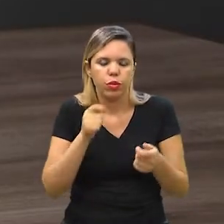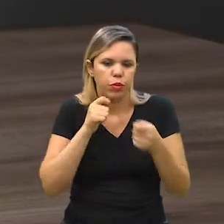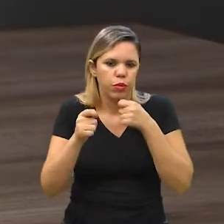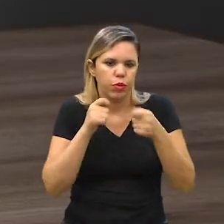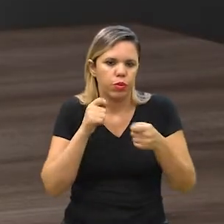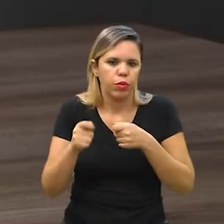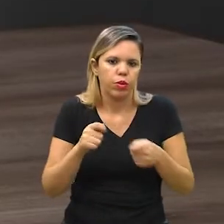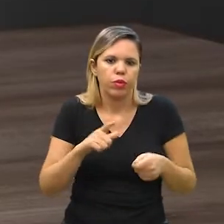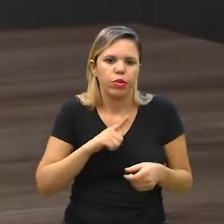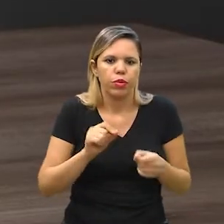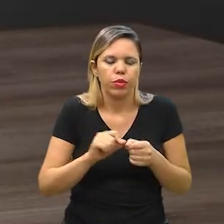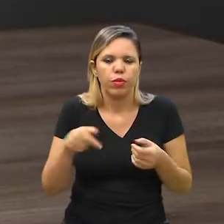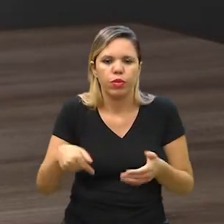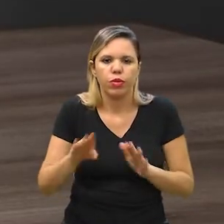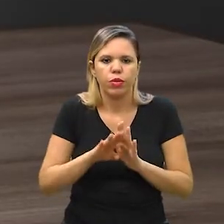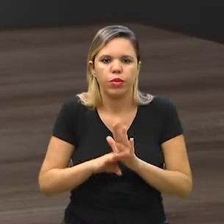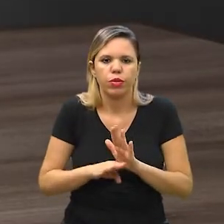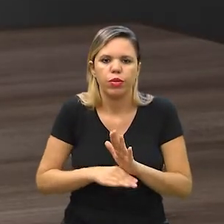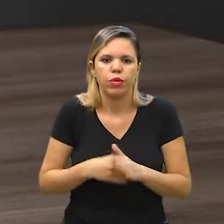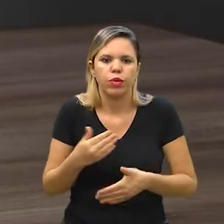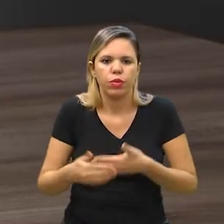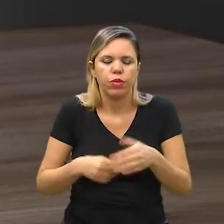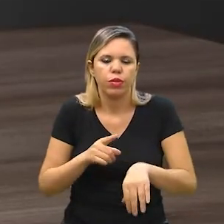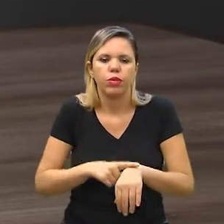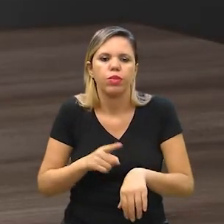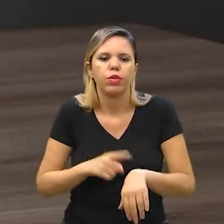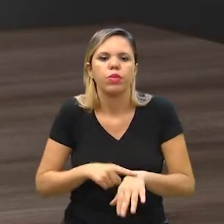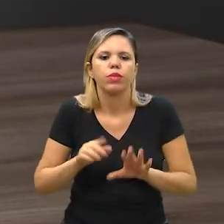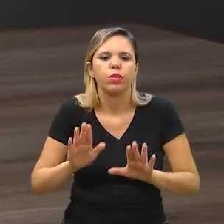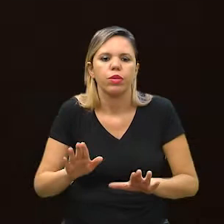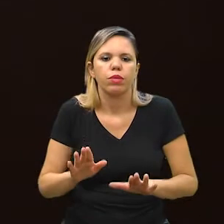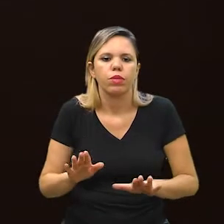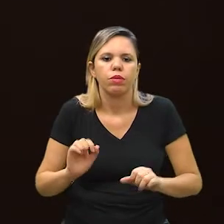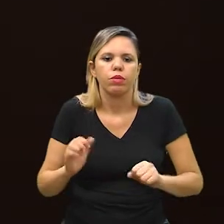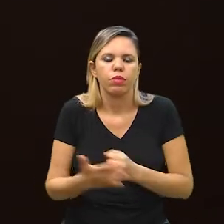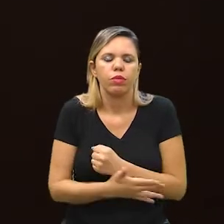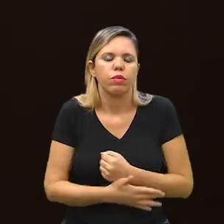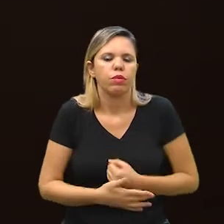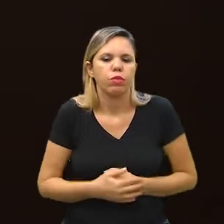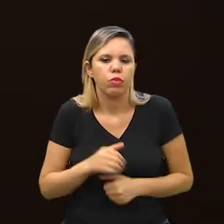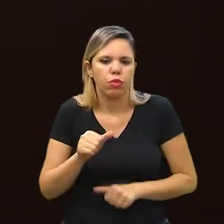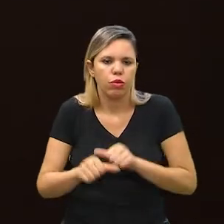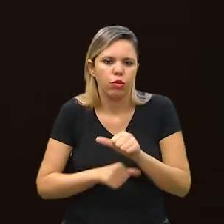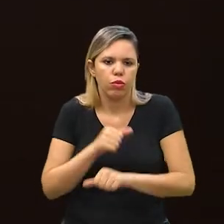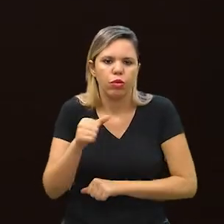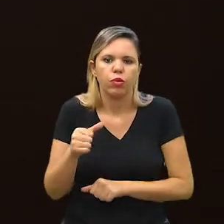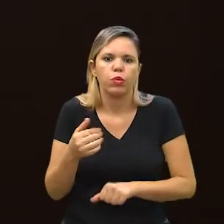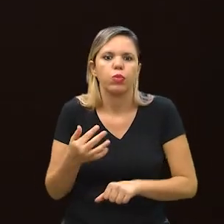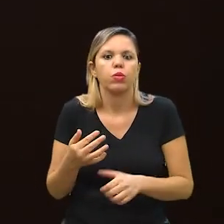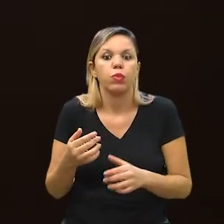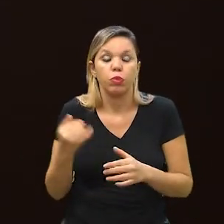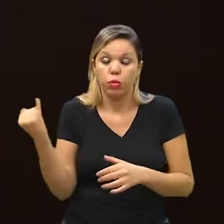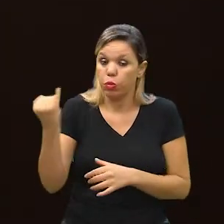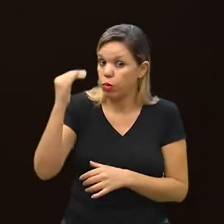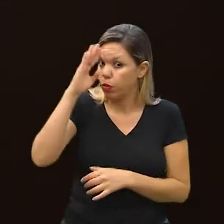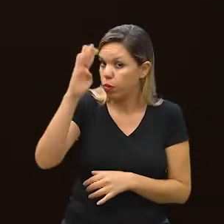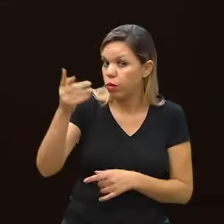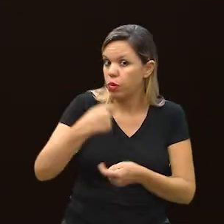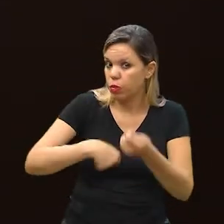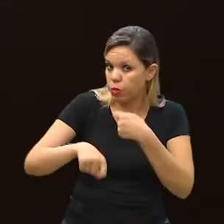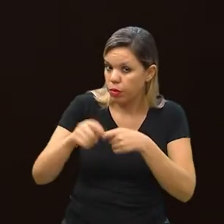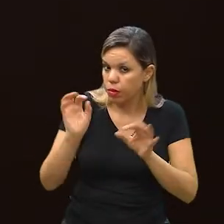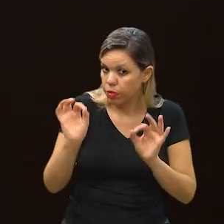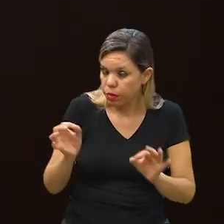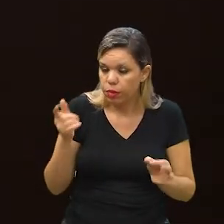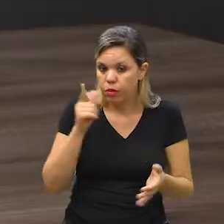até pelas entrevistas que a gente tem feito aqui no programa no decorrer do tempo. Mas isso na pandemia, ele se tornou crucial para que